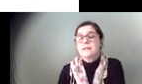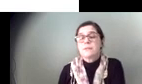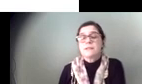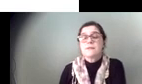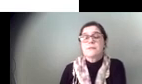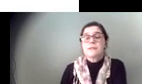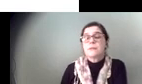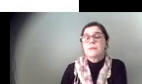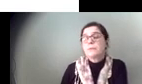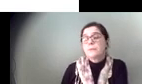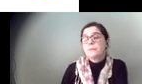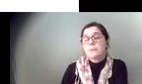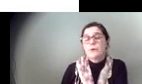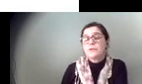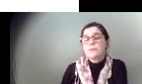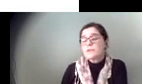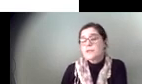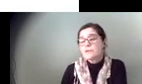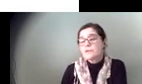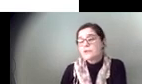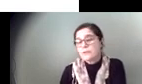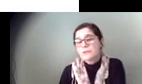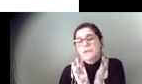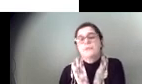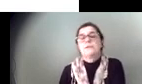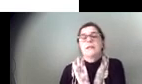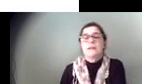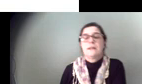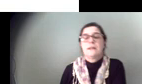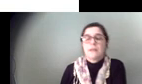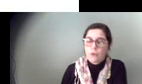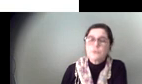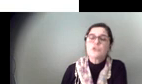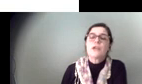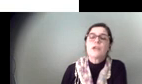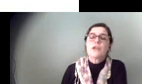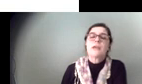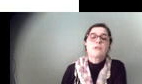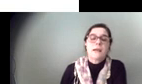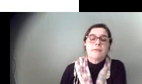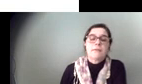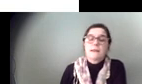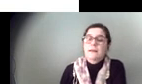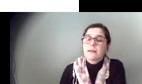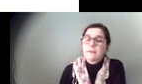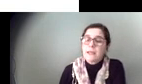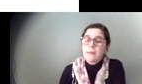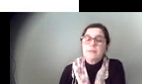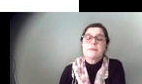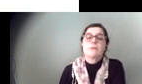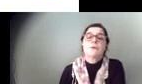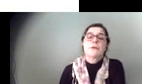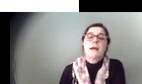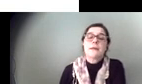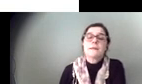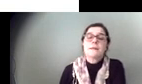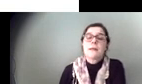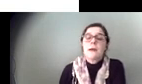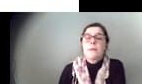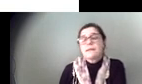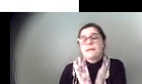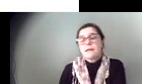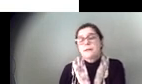extintas, elas precisam passar por novos processos de novo, né? Então tem que criar novos projetos, tem que encaminhar para ser